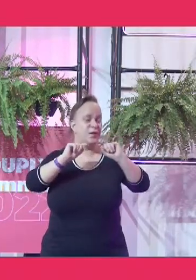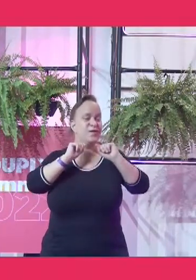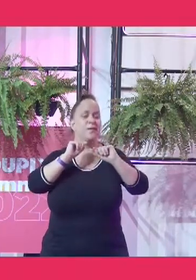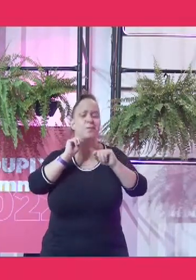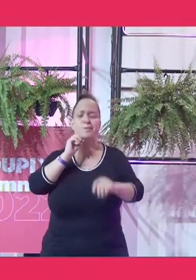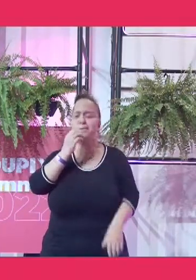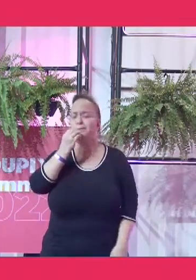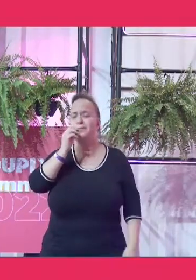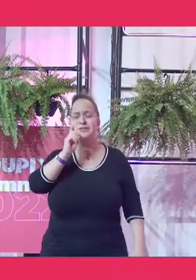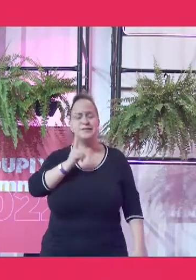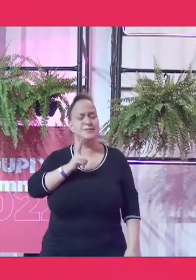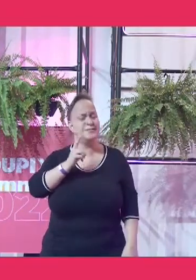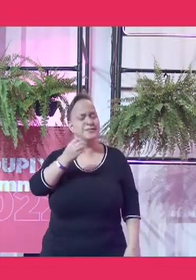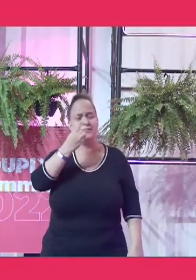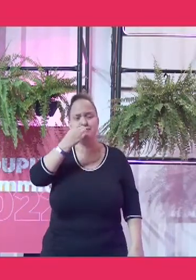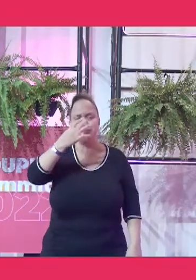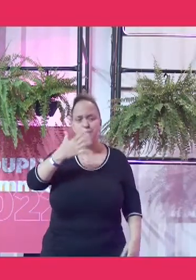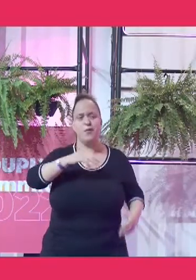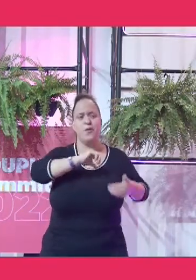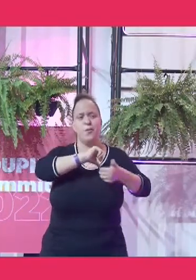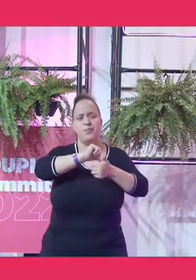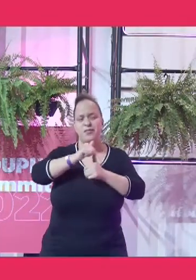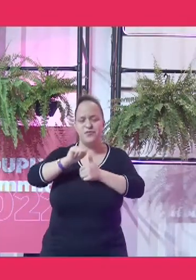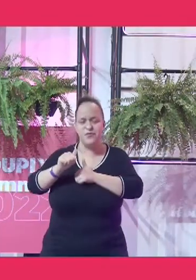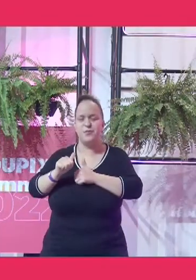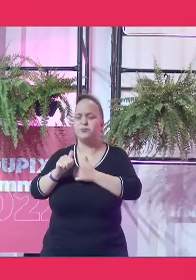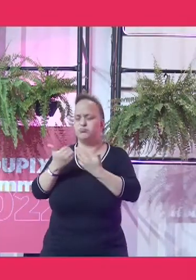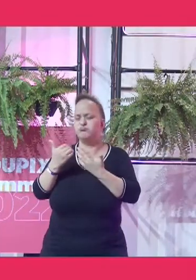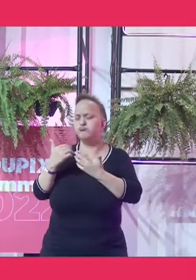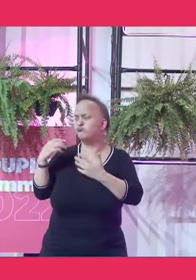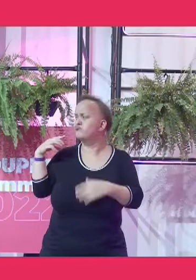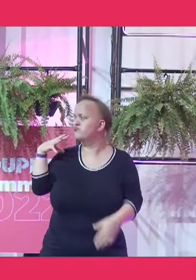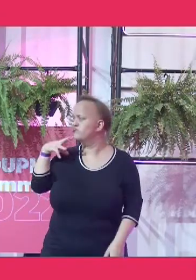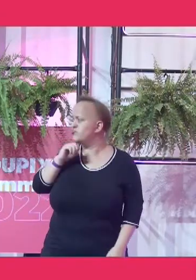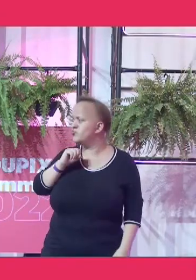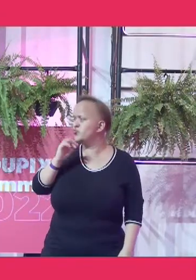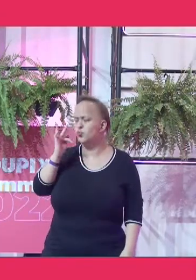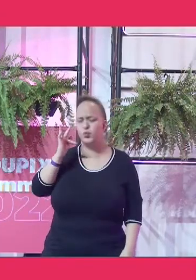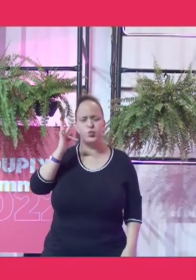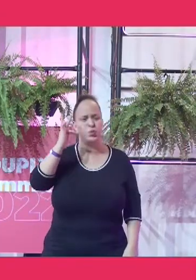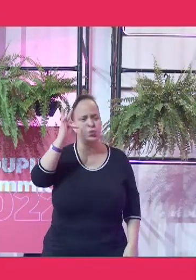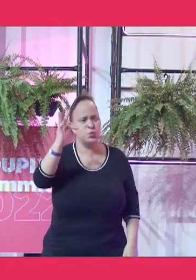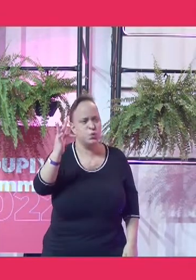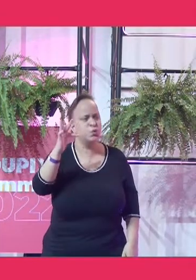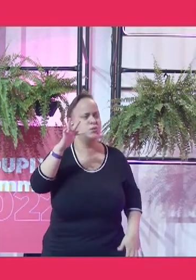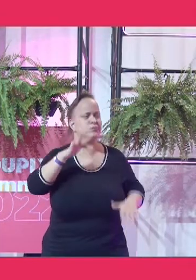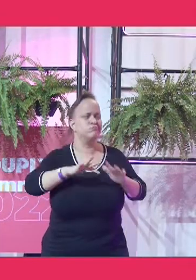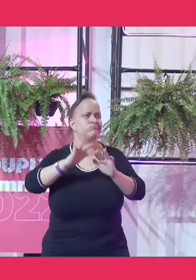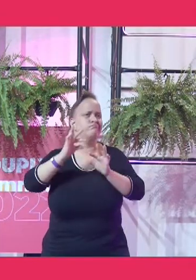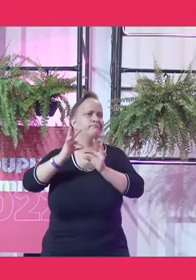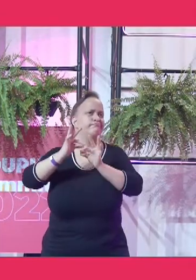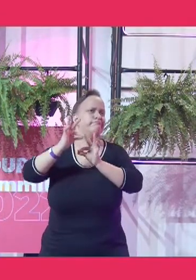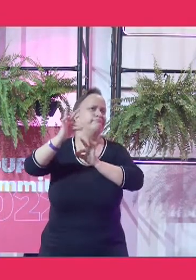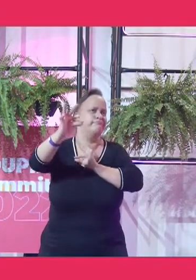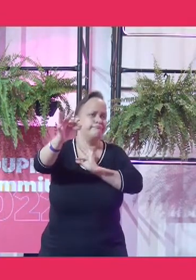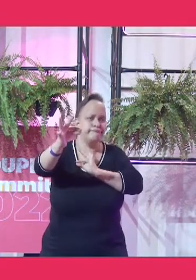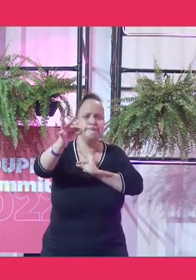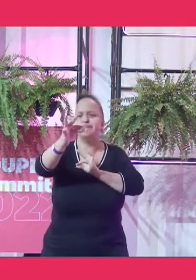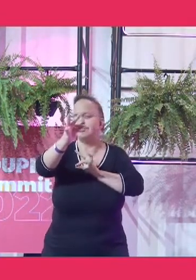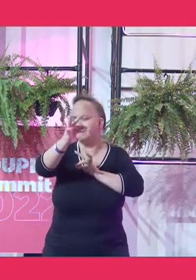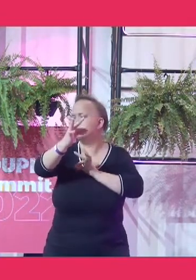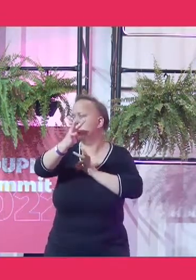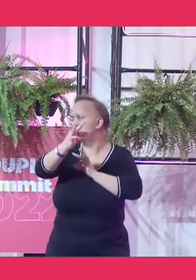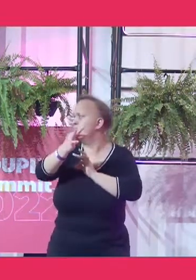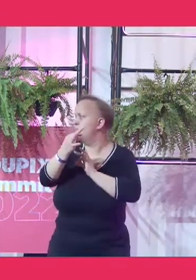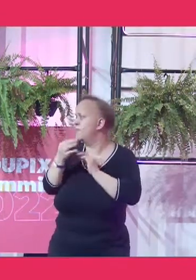porque vai ser isso, né? Você acha que, num futuro próximo ou distante, as pessoas vão...